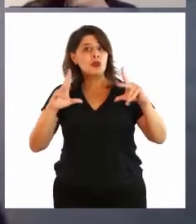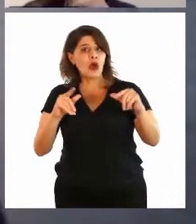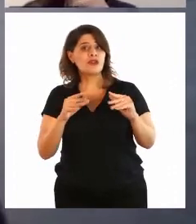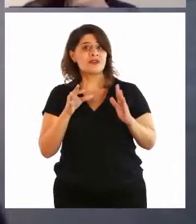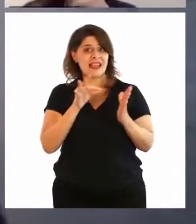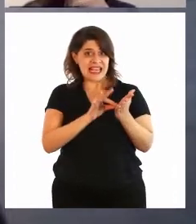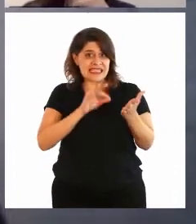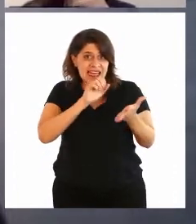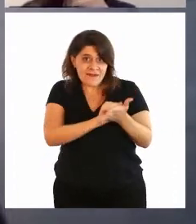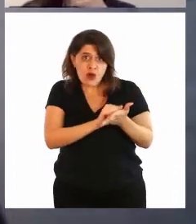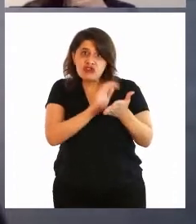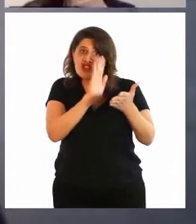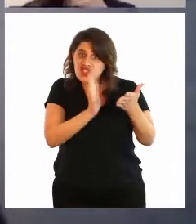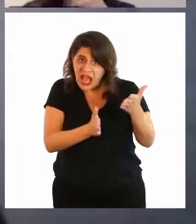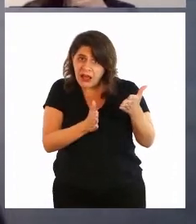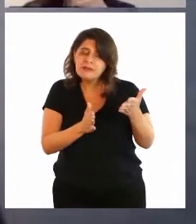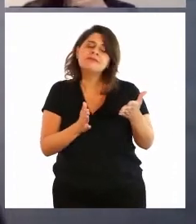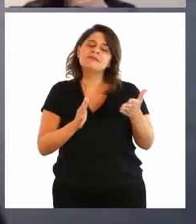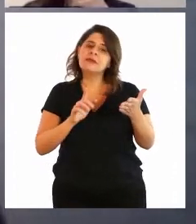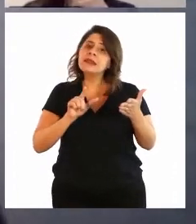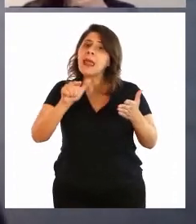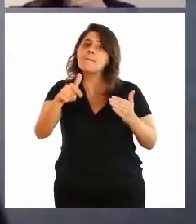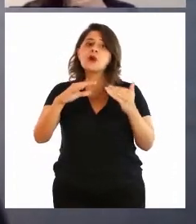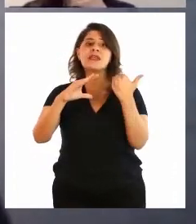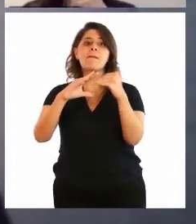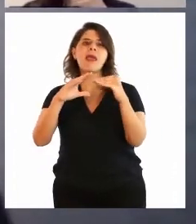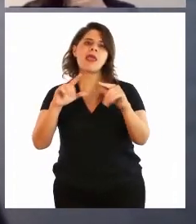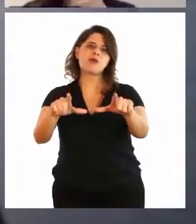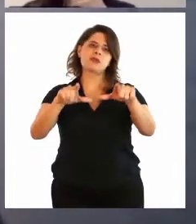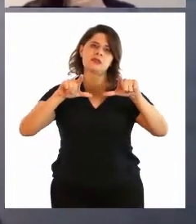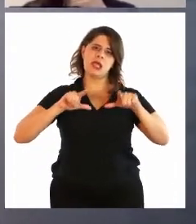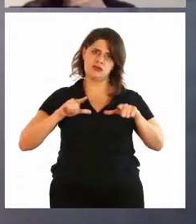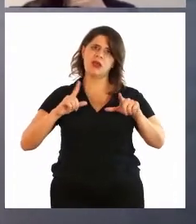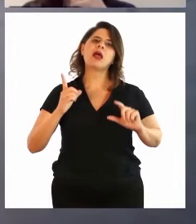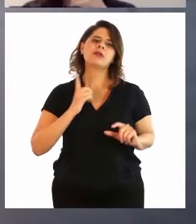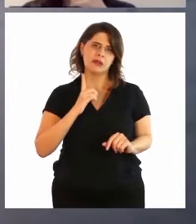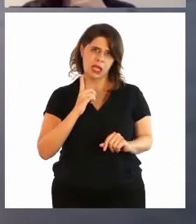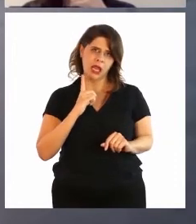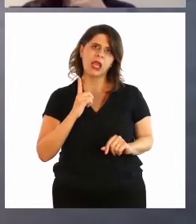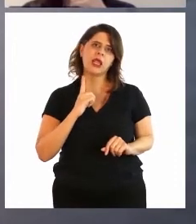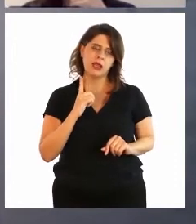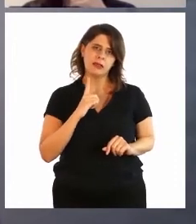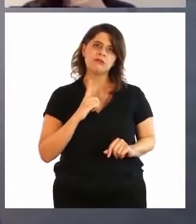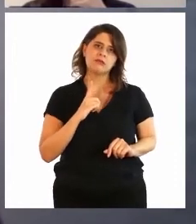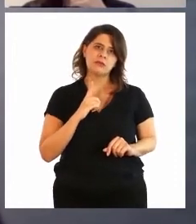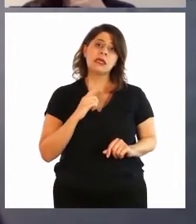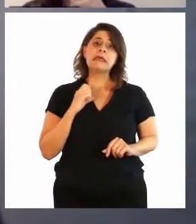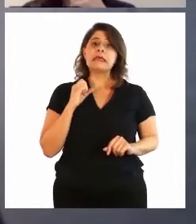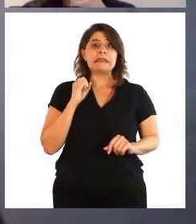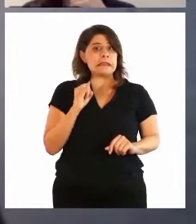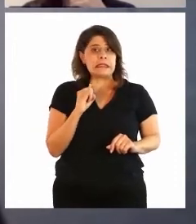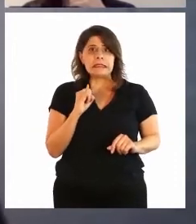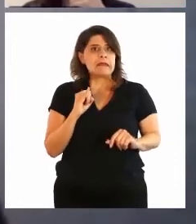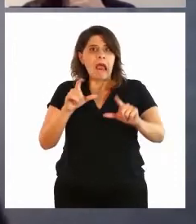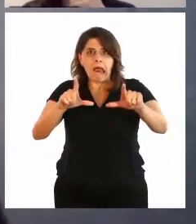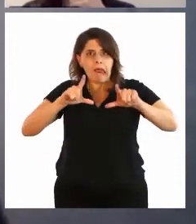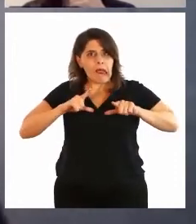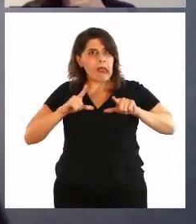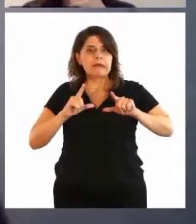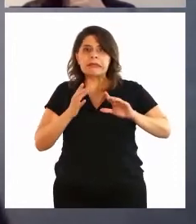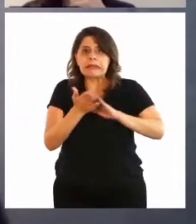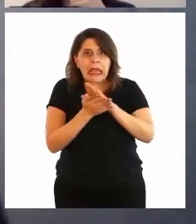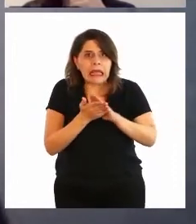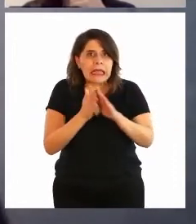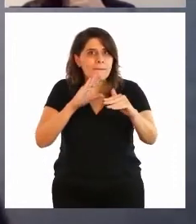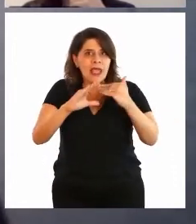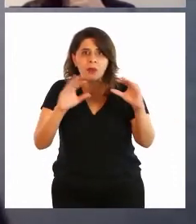por e-mail certificado de participação no encontro dentro de alguns dias. Caso isso não aconteça, podem